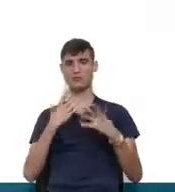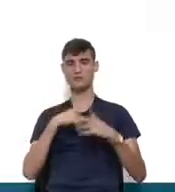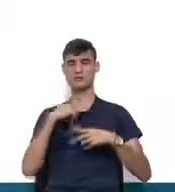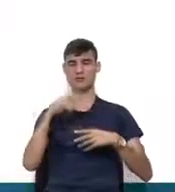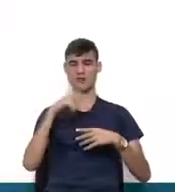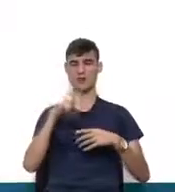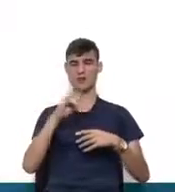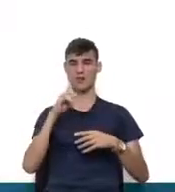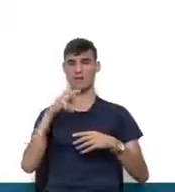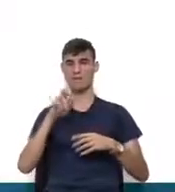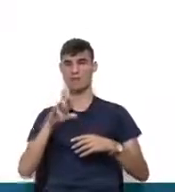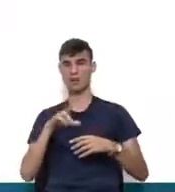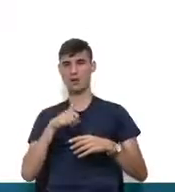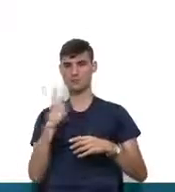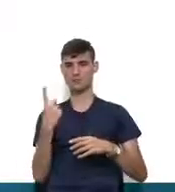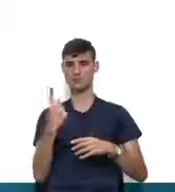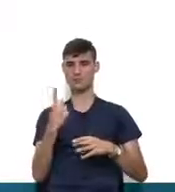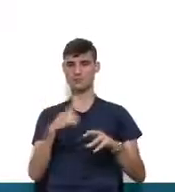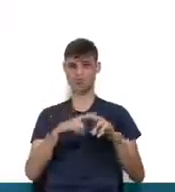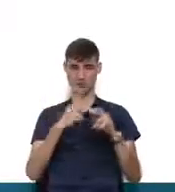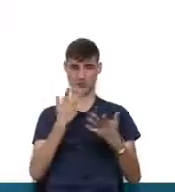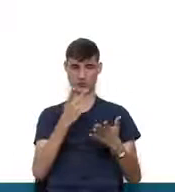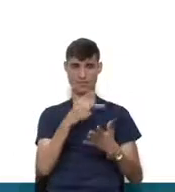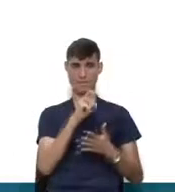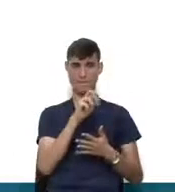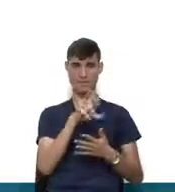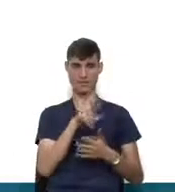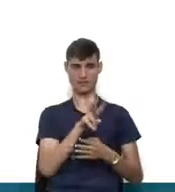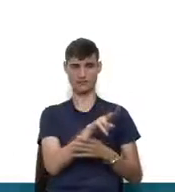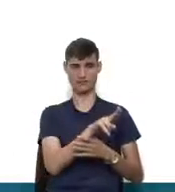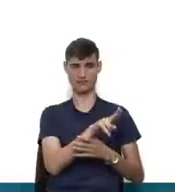n é ímpar. Quando o meu n é par,